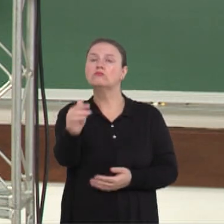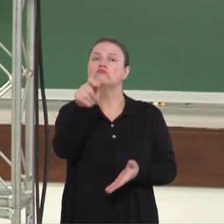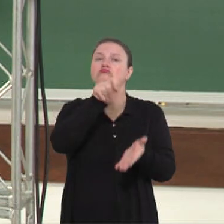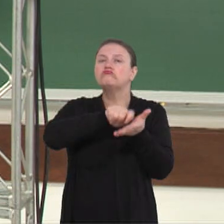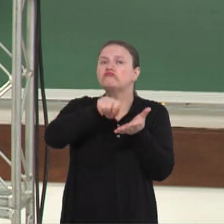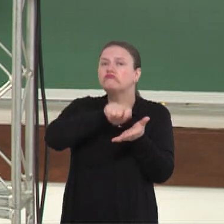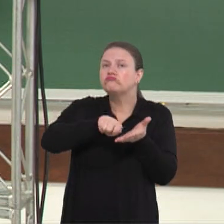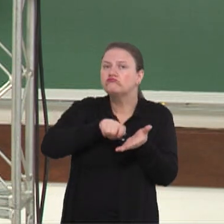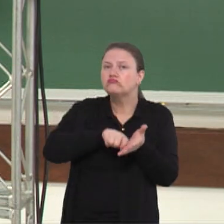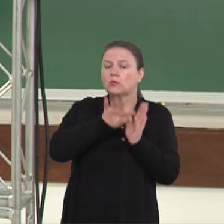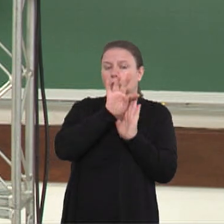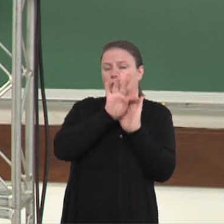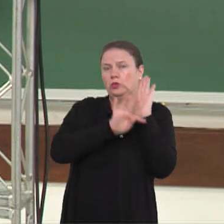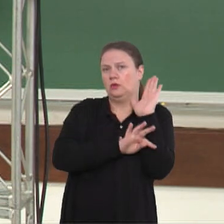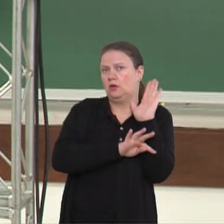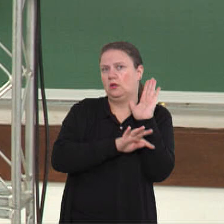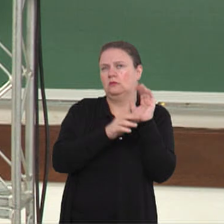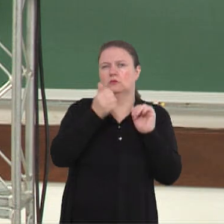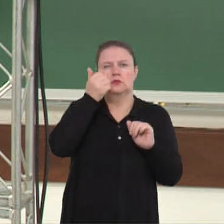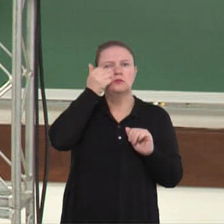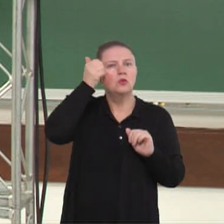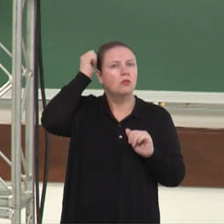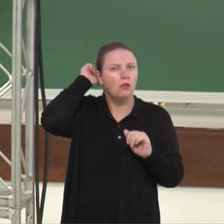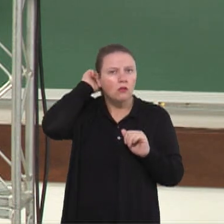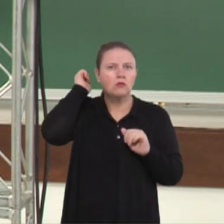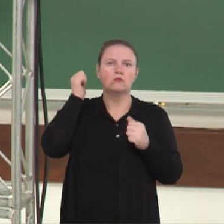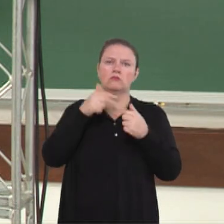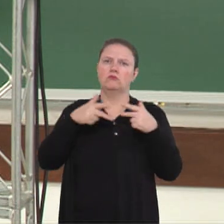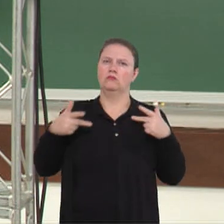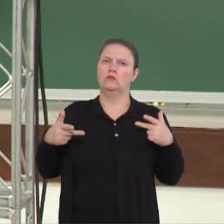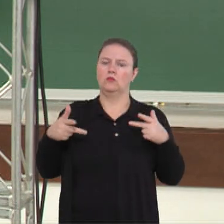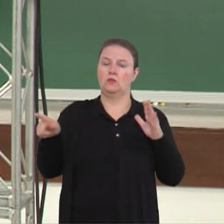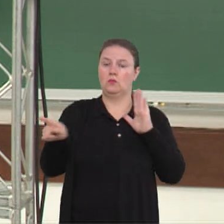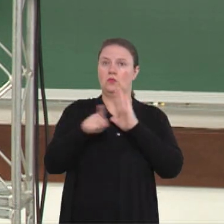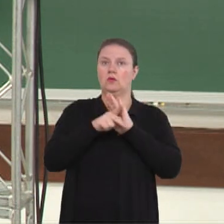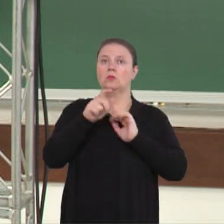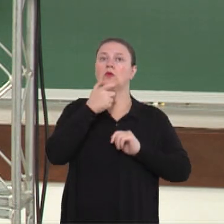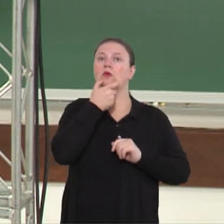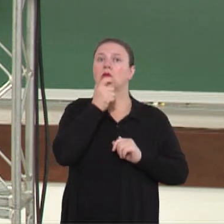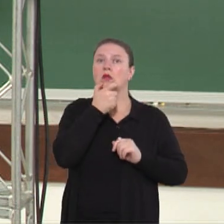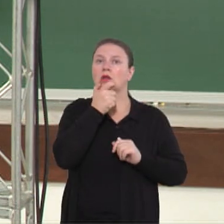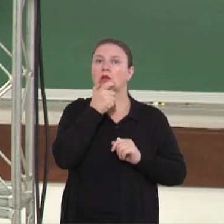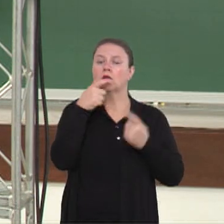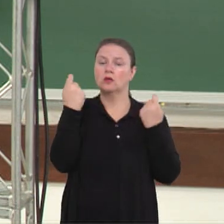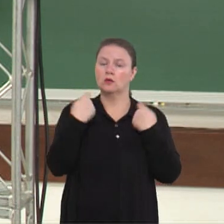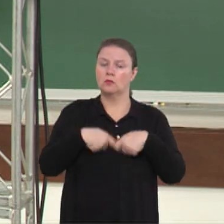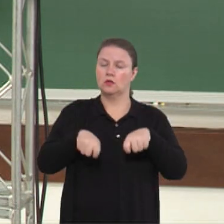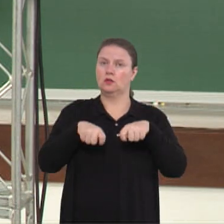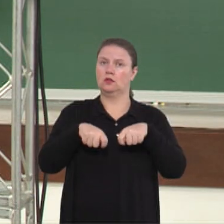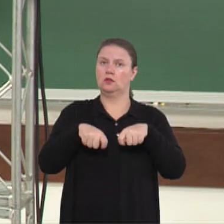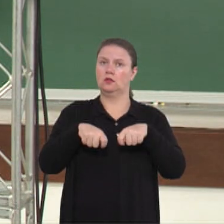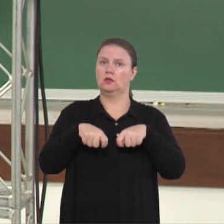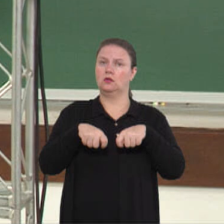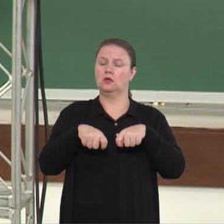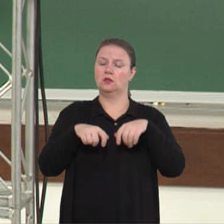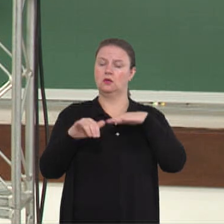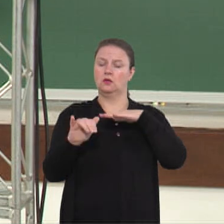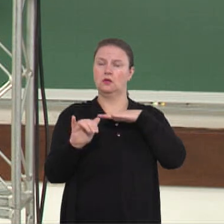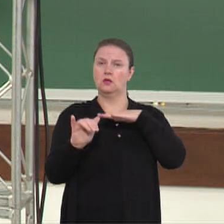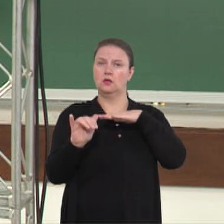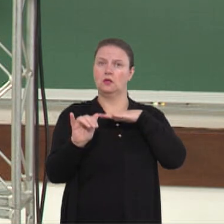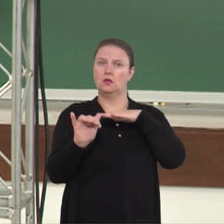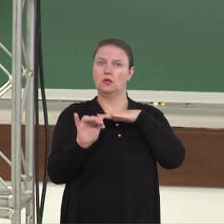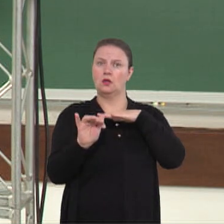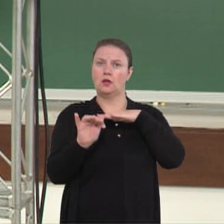futuramente no vestibular por exemplo sei lá alguma coisa em inglês tem que ser inglês formal então essas contrações você evita